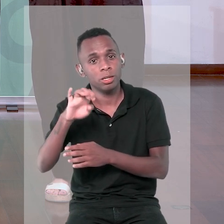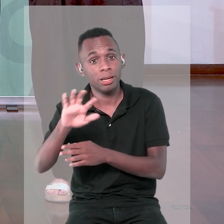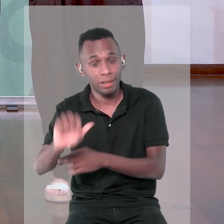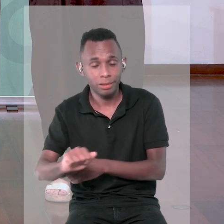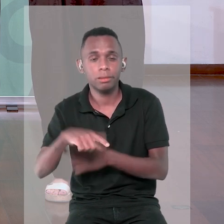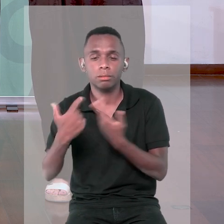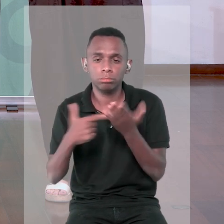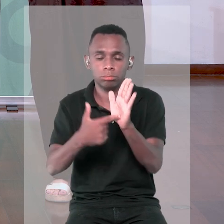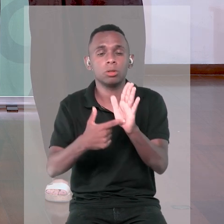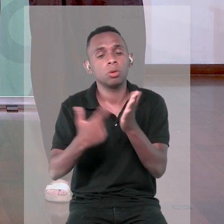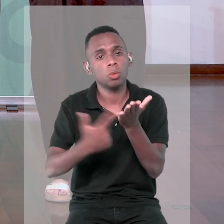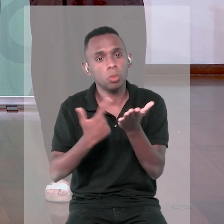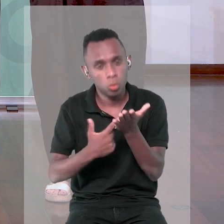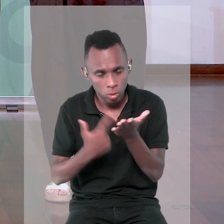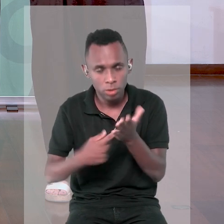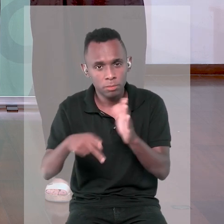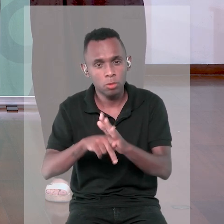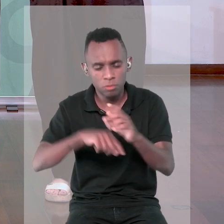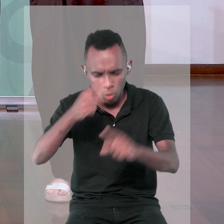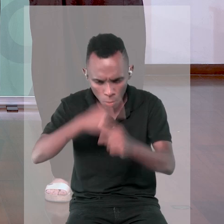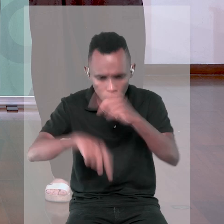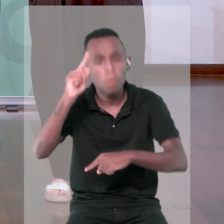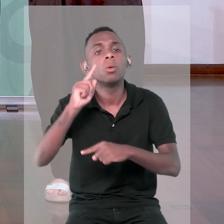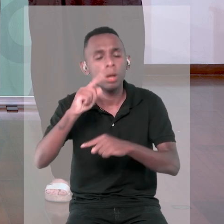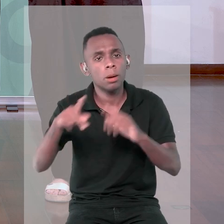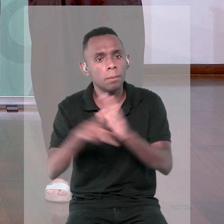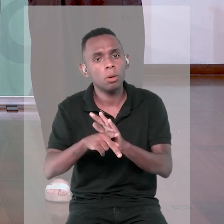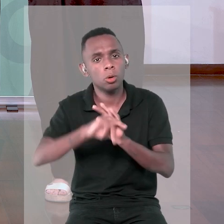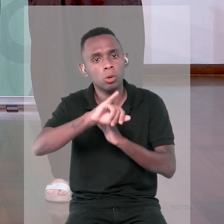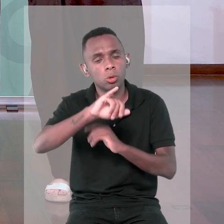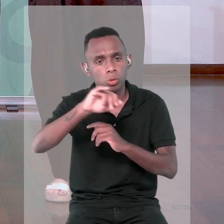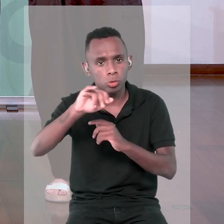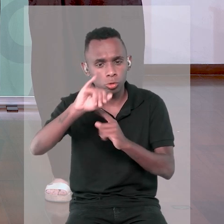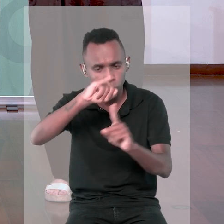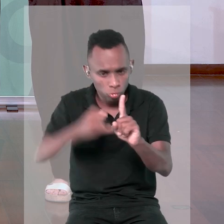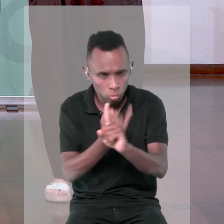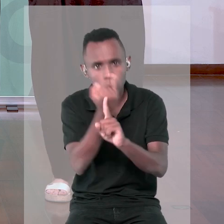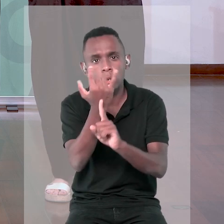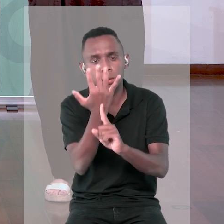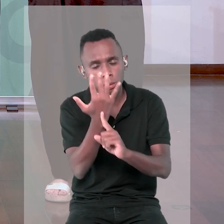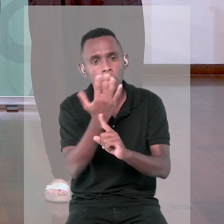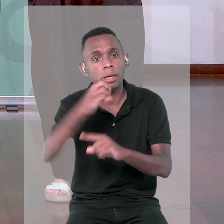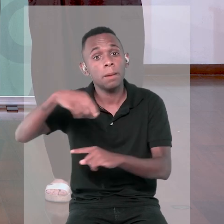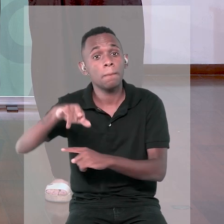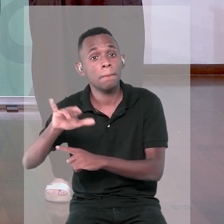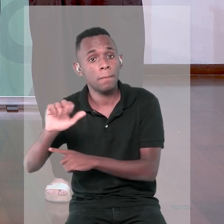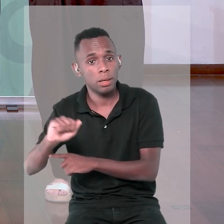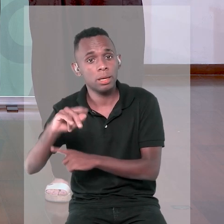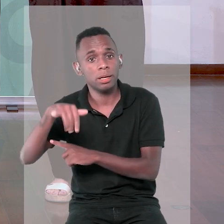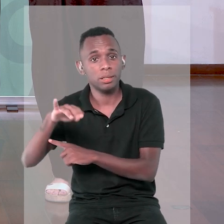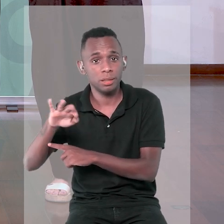e entre elas duas pequenas mesas de madeira, onde estão copos e garrafas de água e também o livro da autora